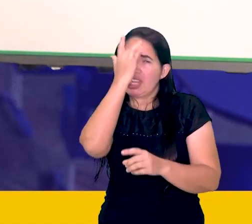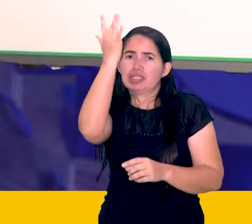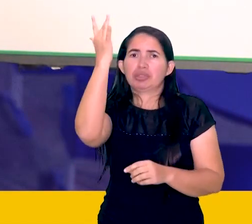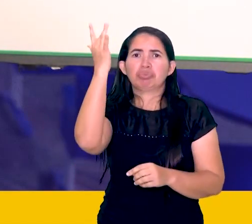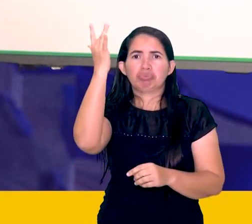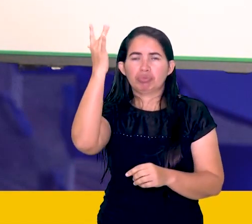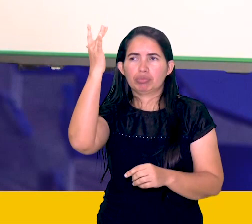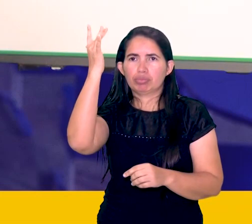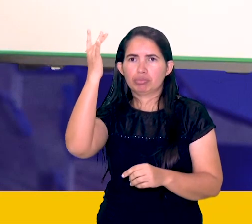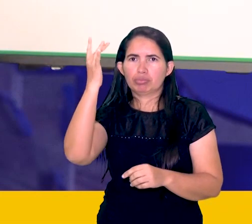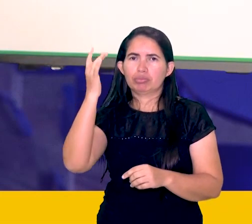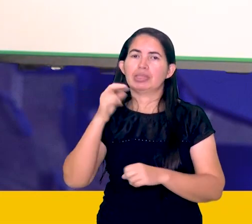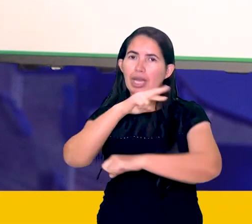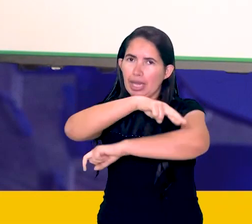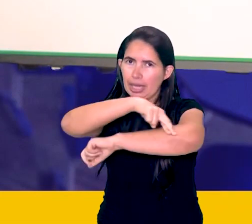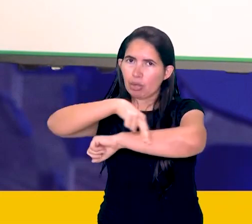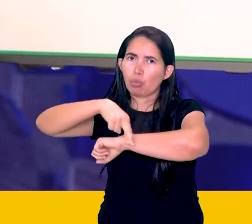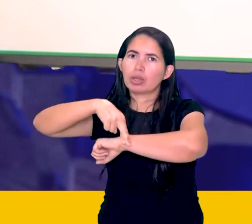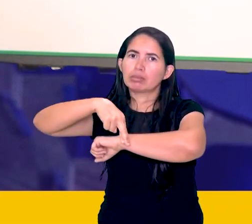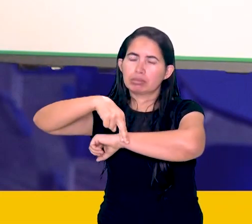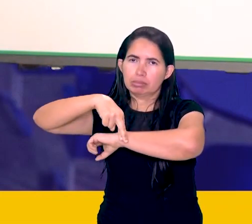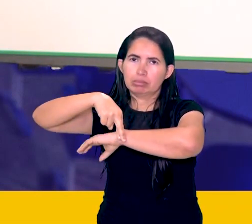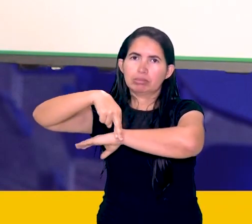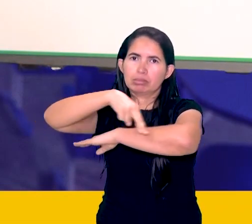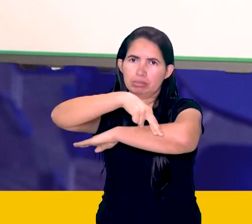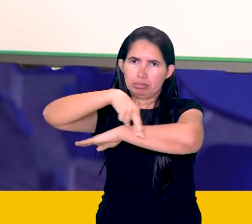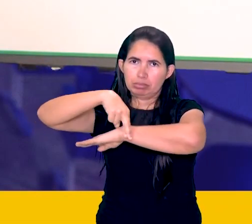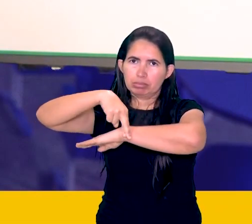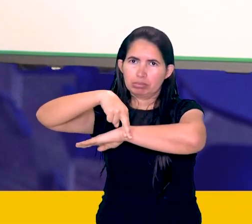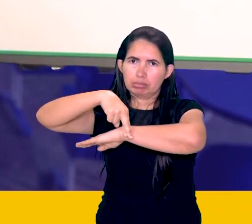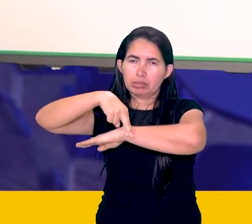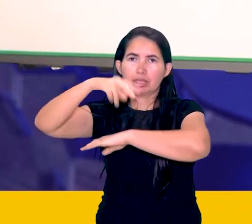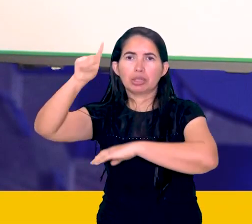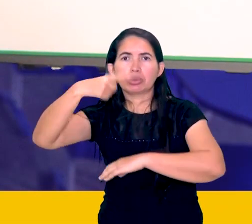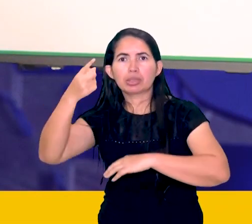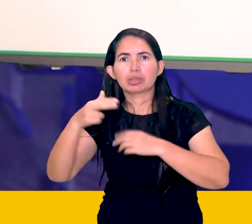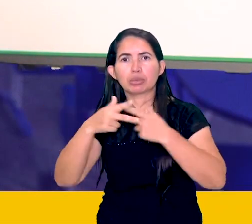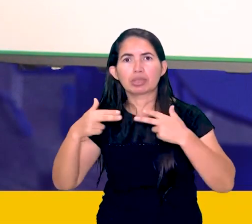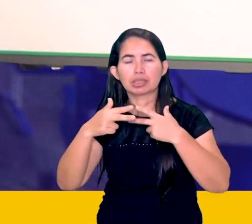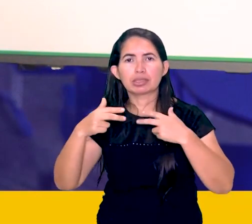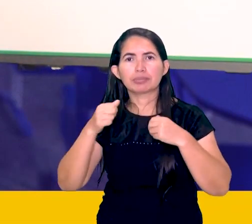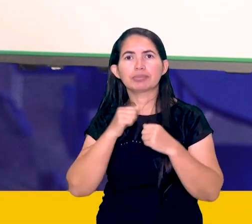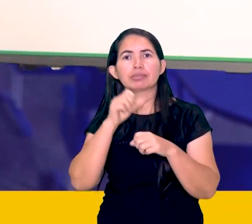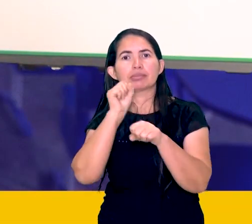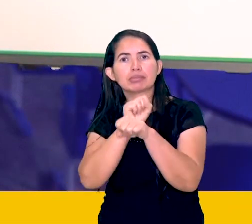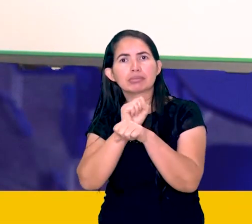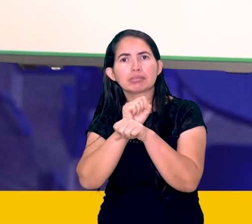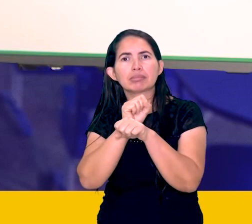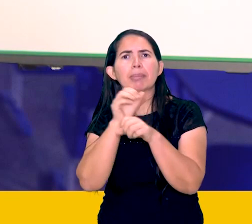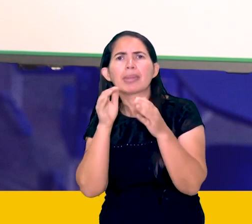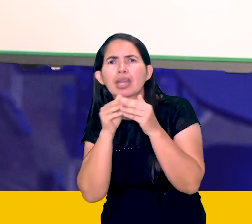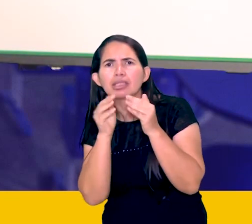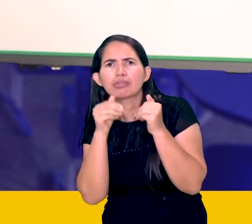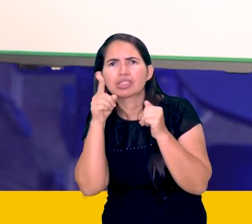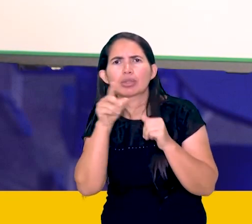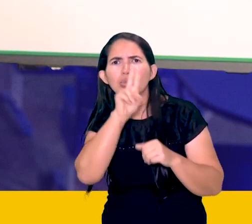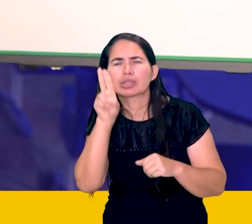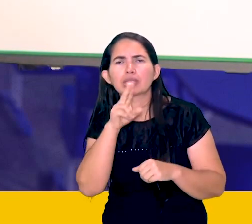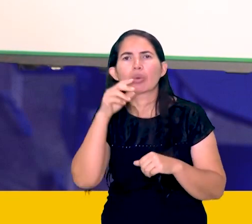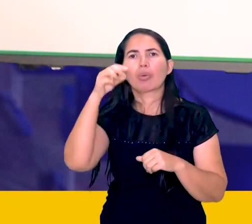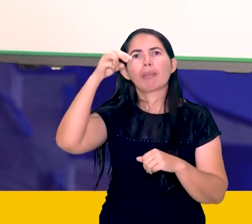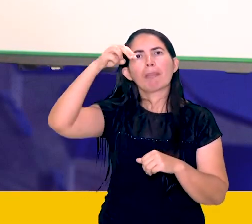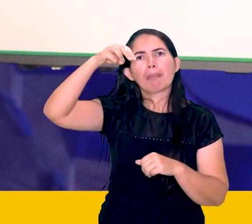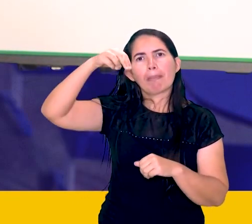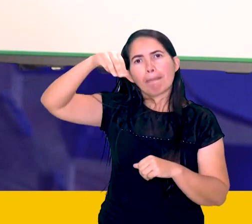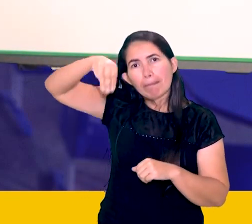objeto da régua. Em outros casos, pede que você utilize o metro, que